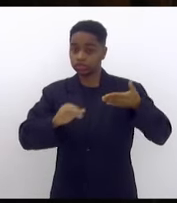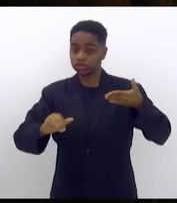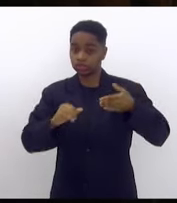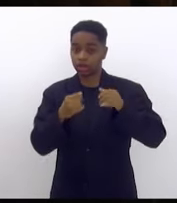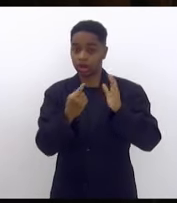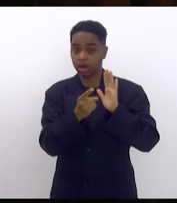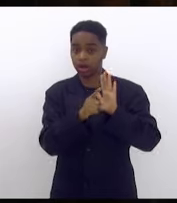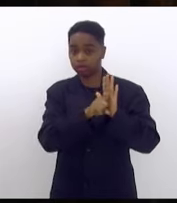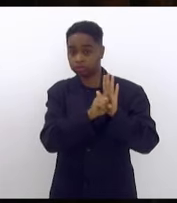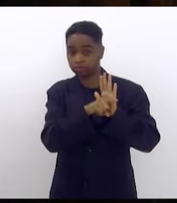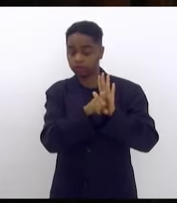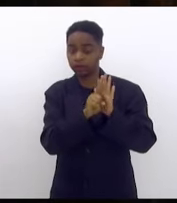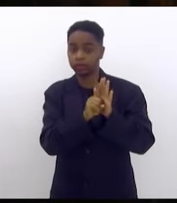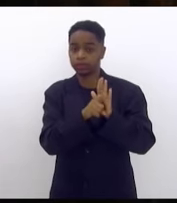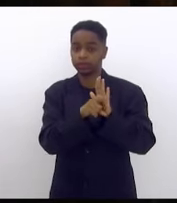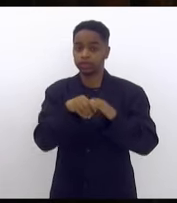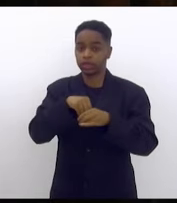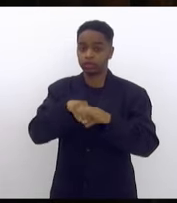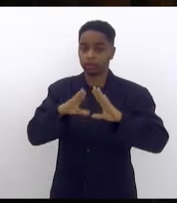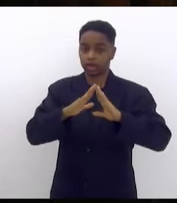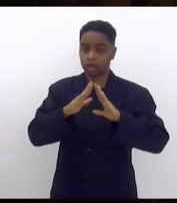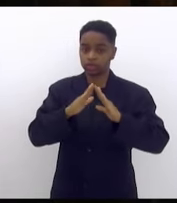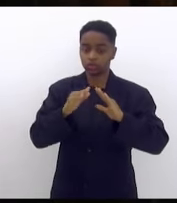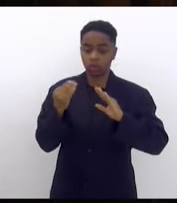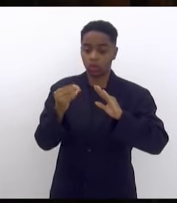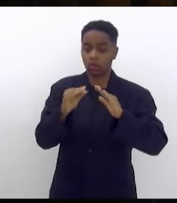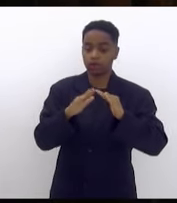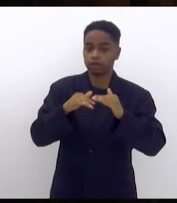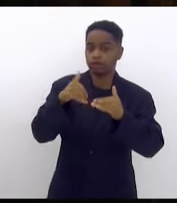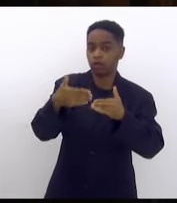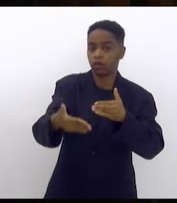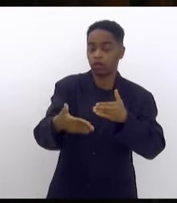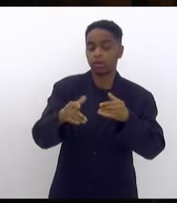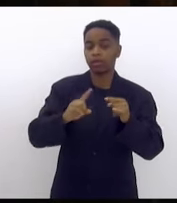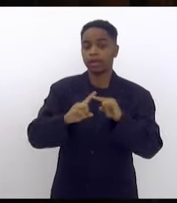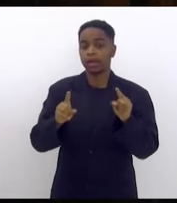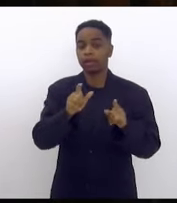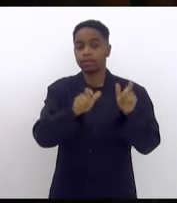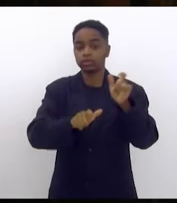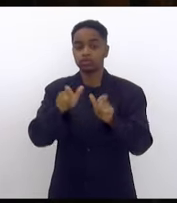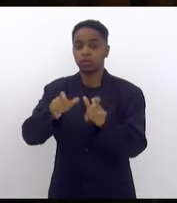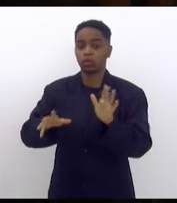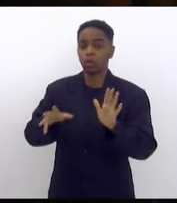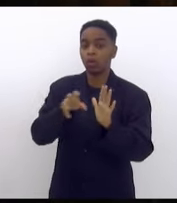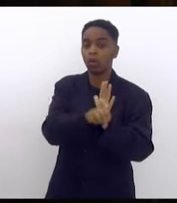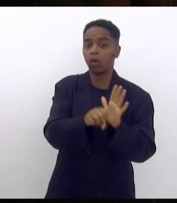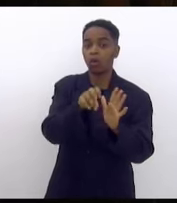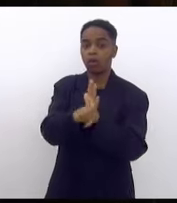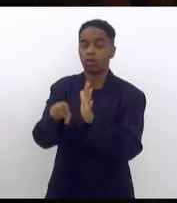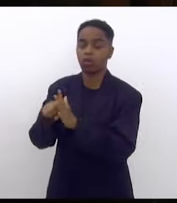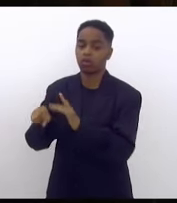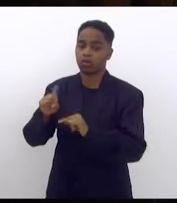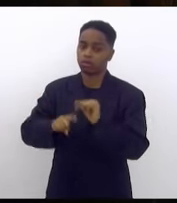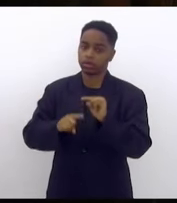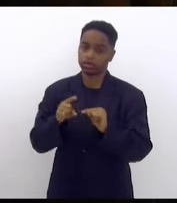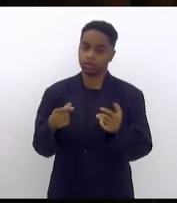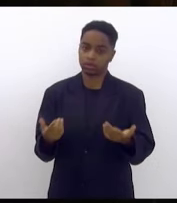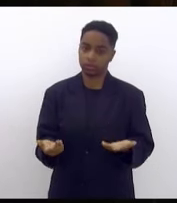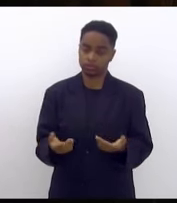e colocá-lo do lado de fora, os cracudos estão levando os